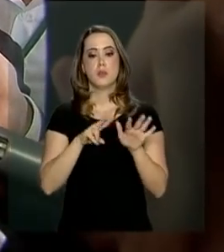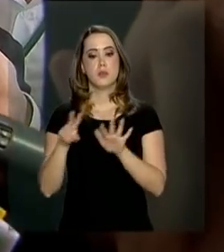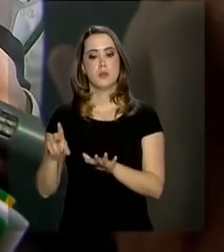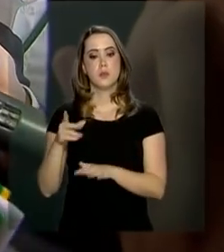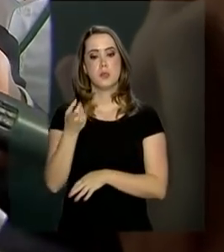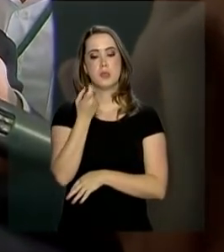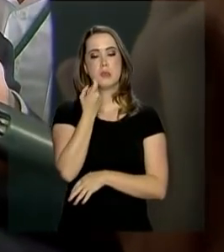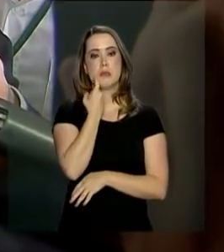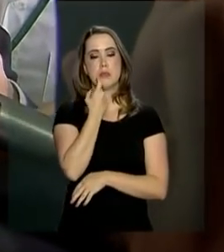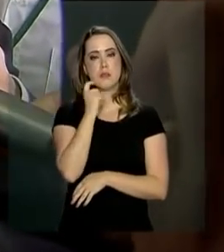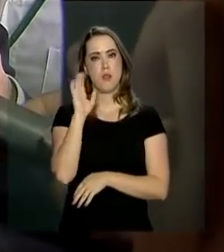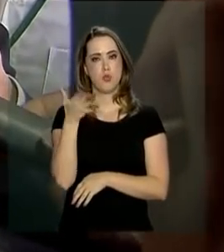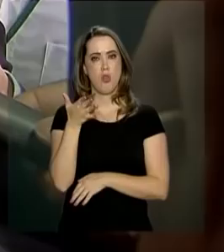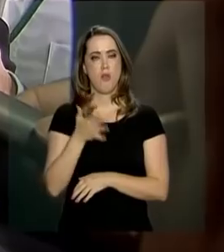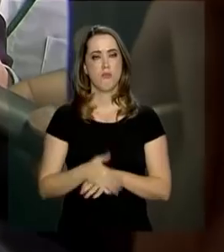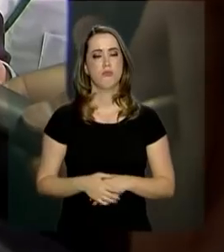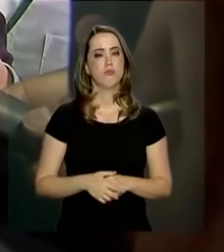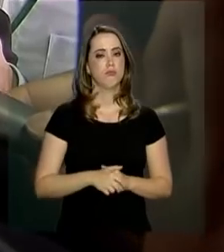sexta.